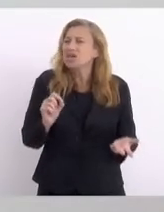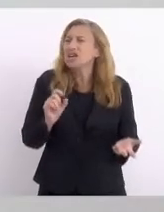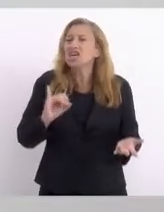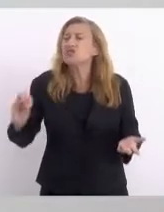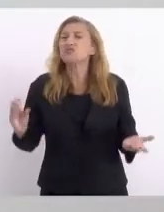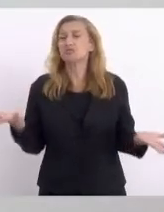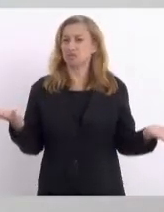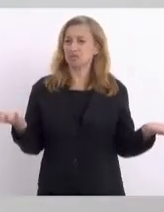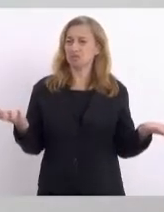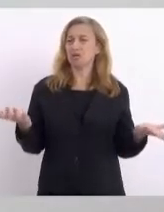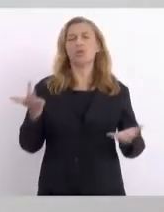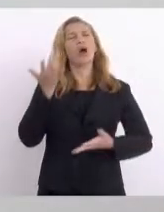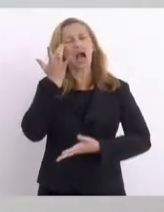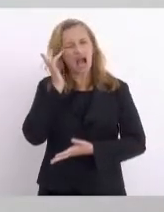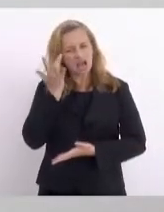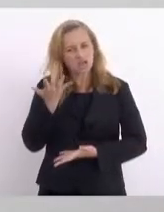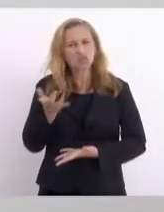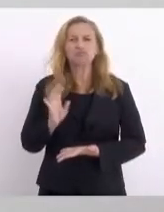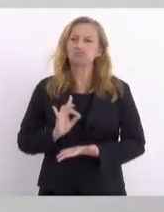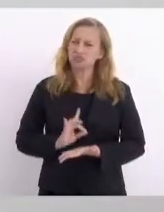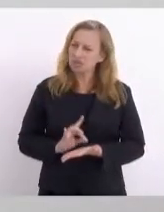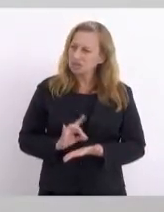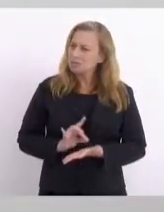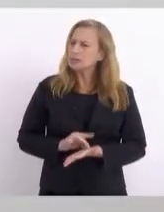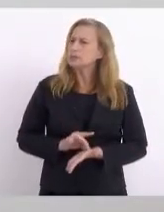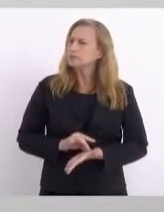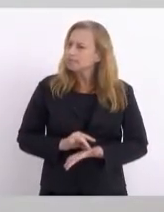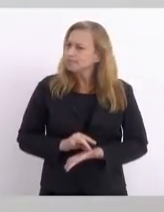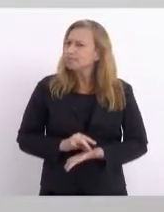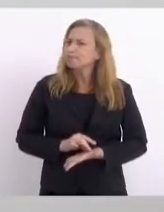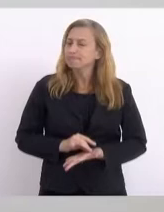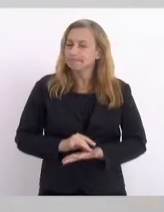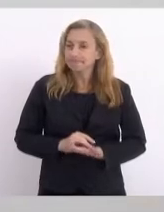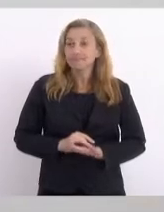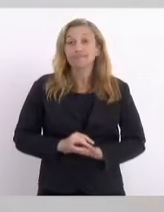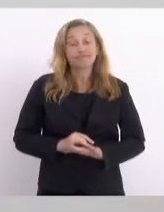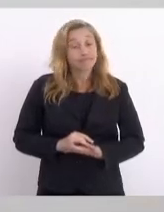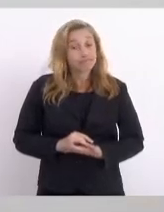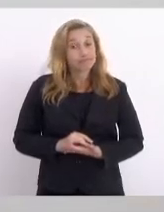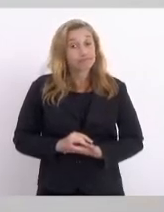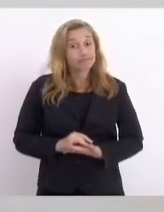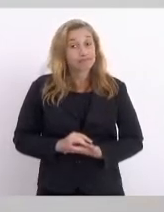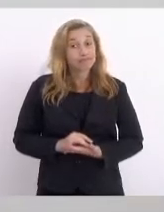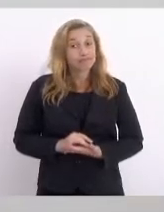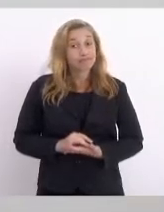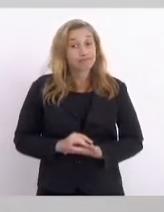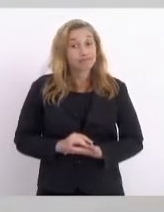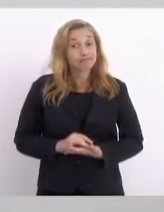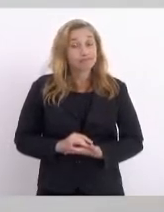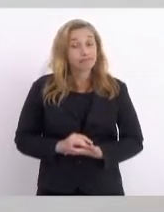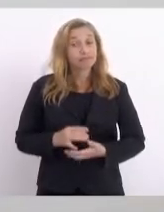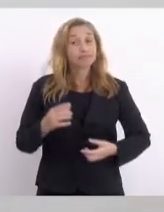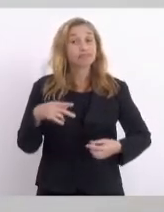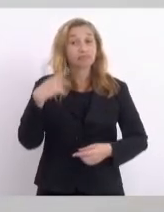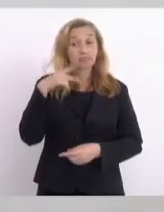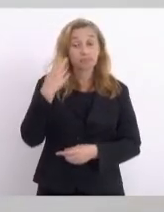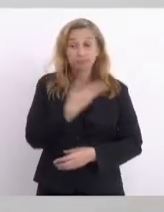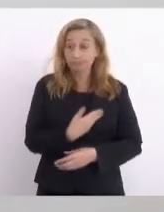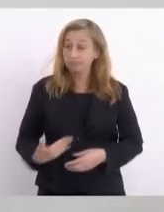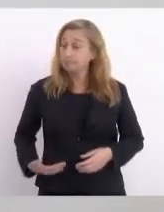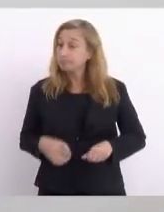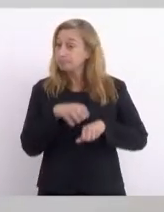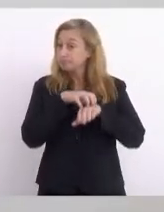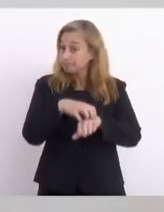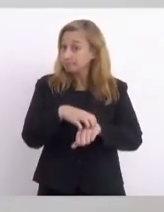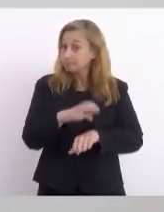eu acho que realmente a gente tem que ao tratar da política pública de transporte